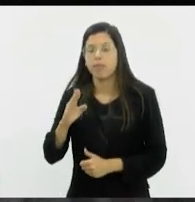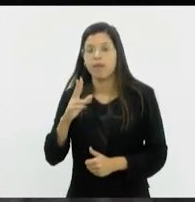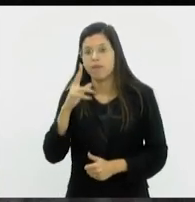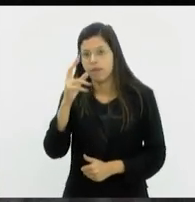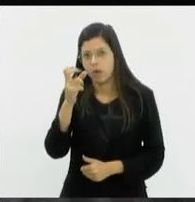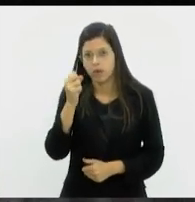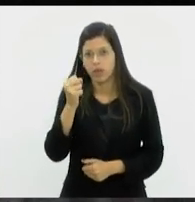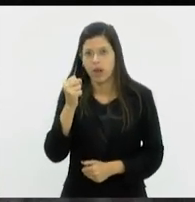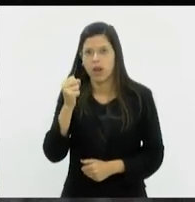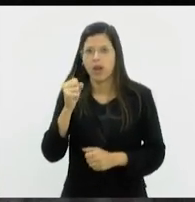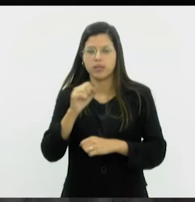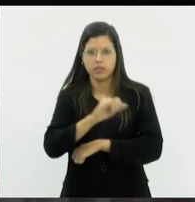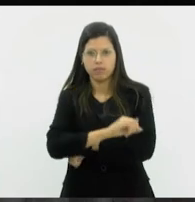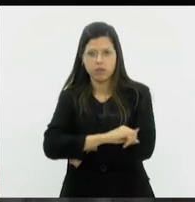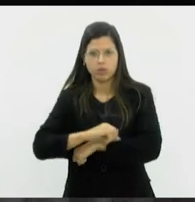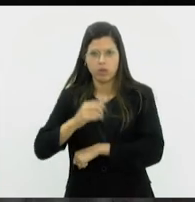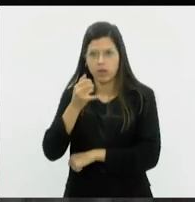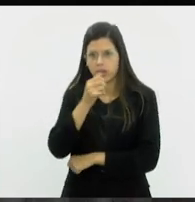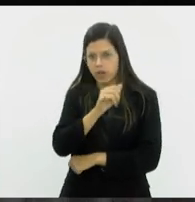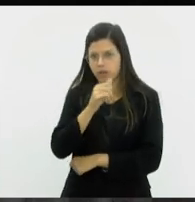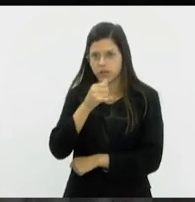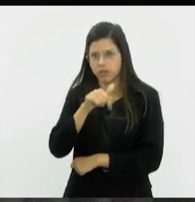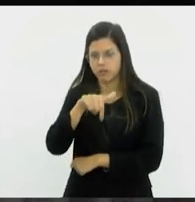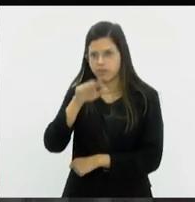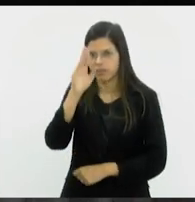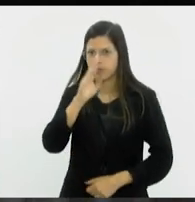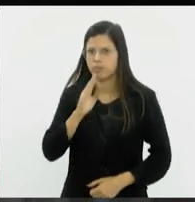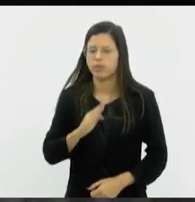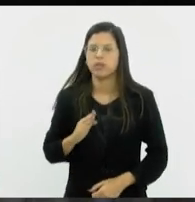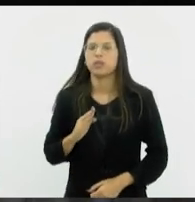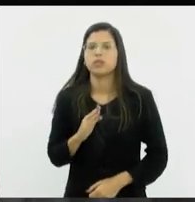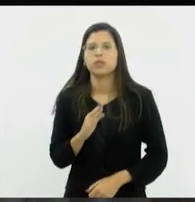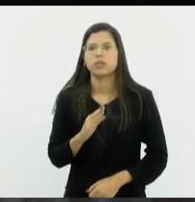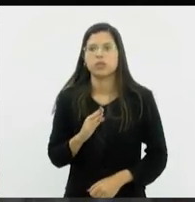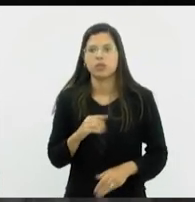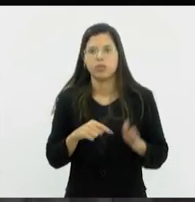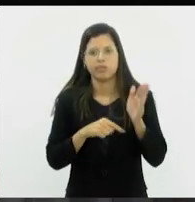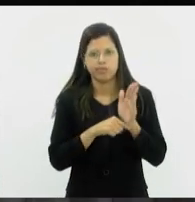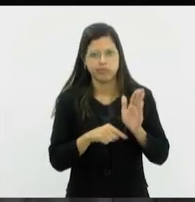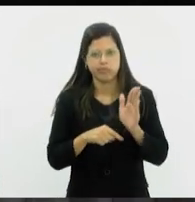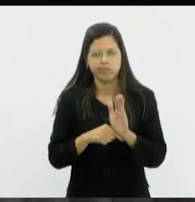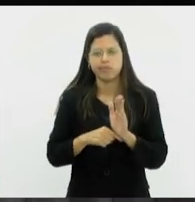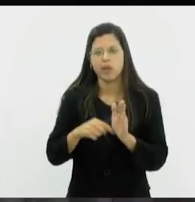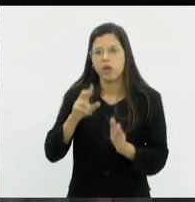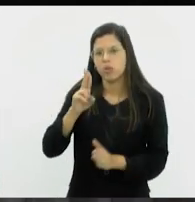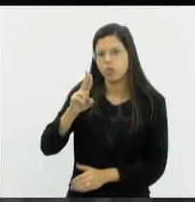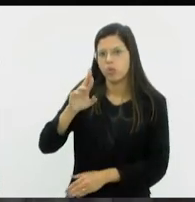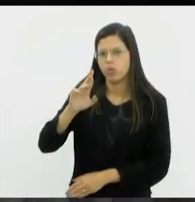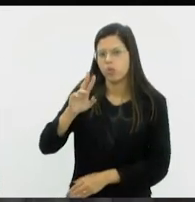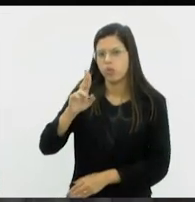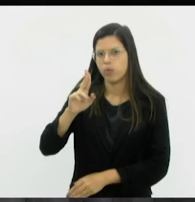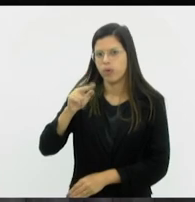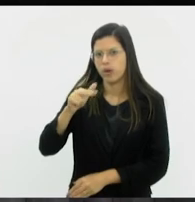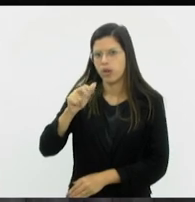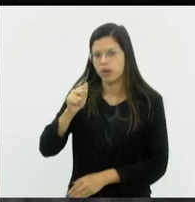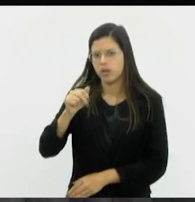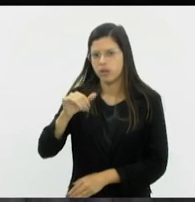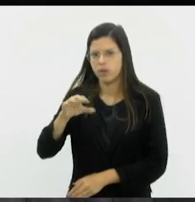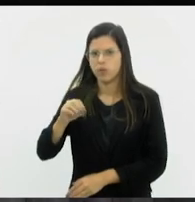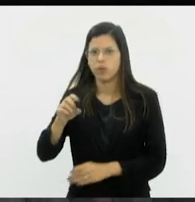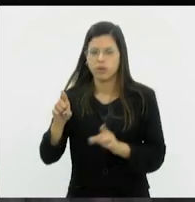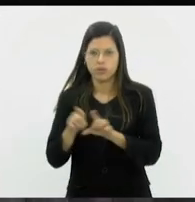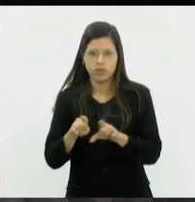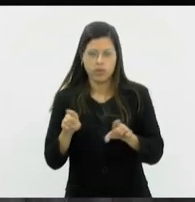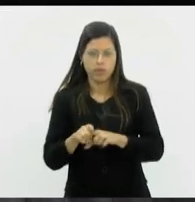infraestrutura energética do Brasil através dos benefícios do urânio, como também desempenha um papel fundamental no